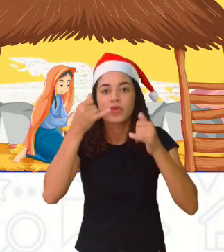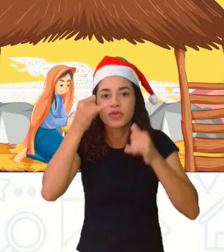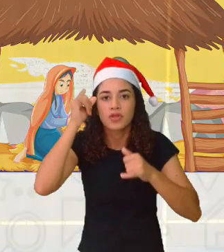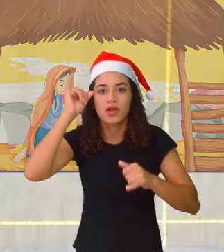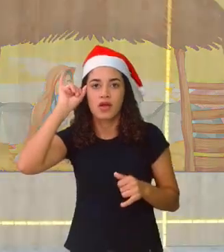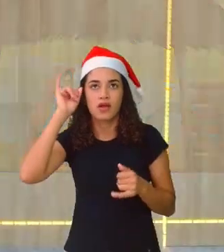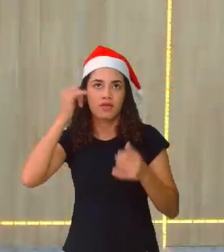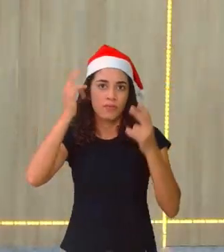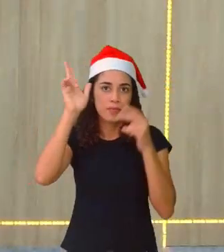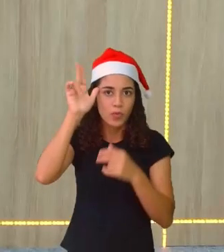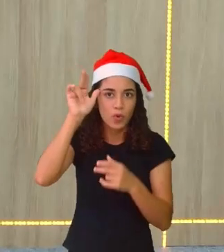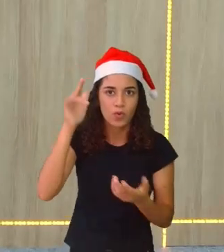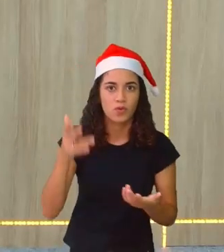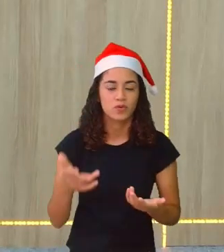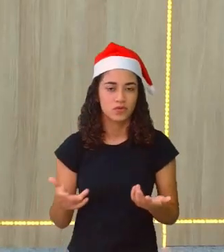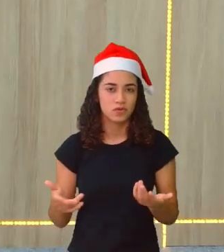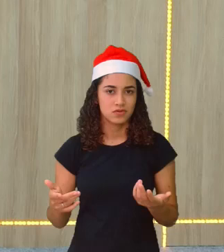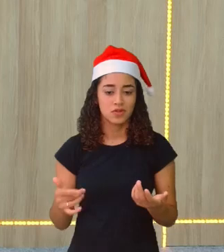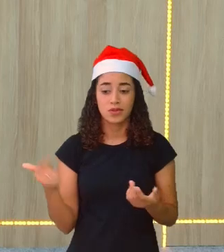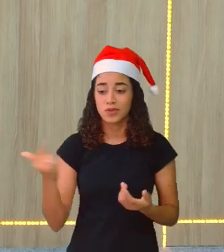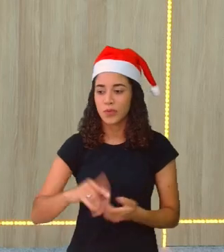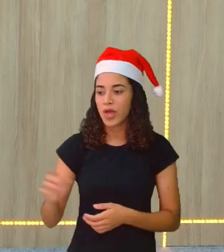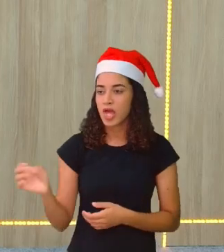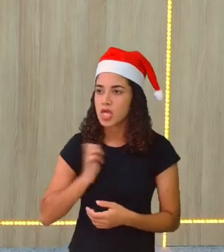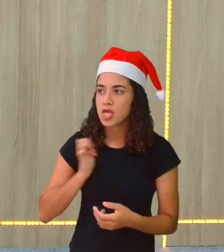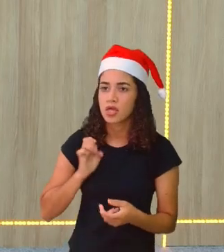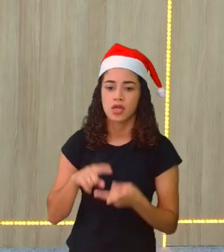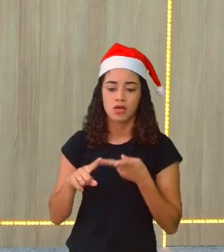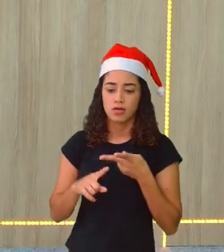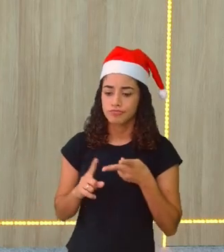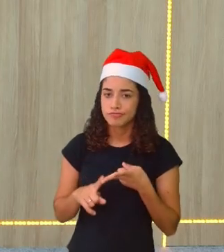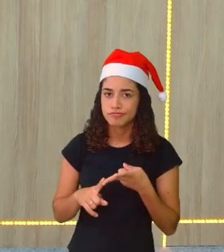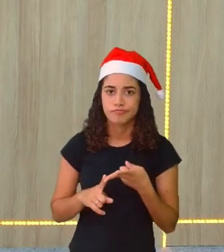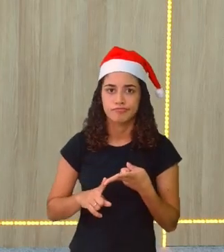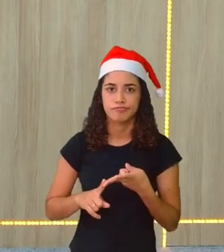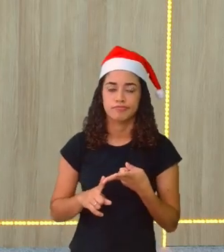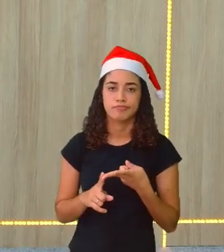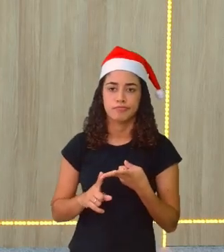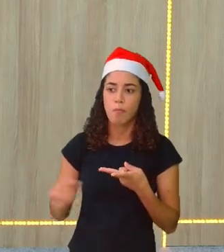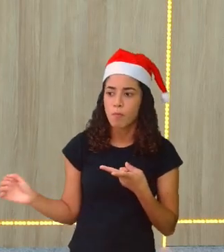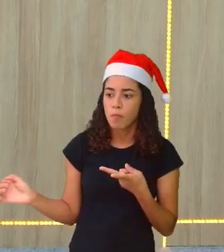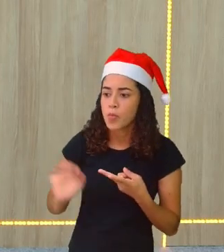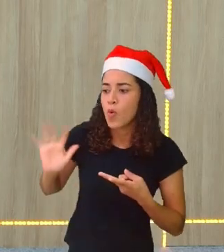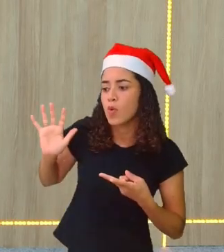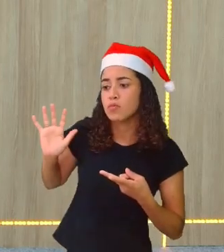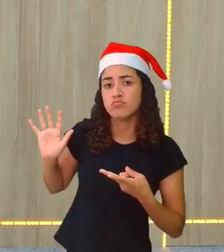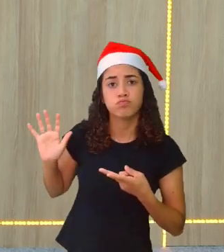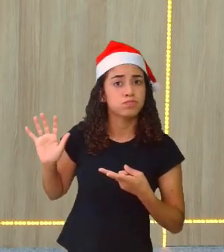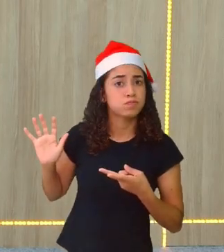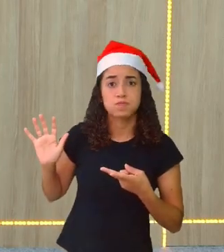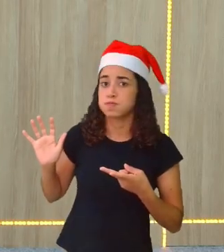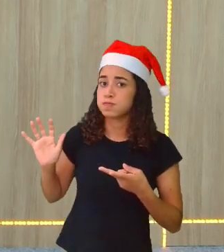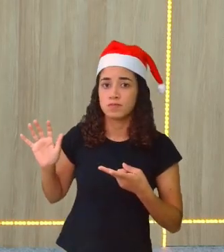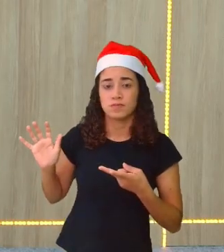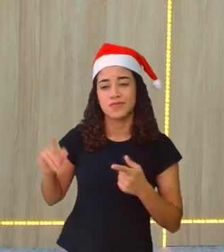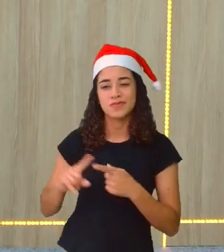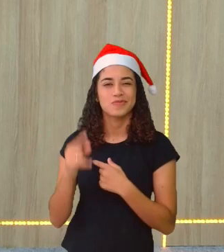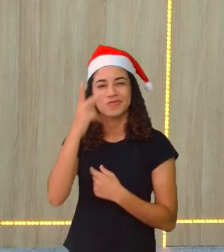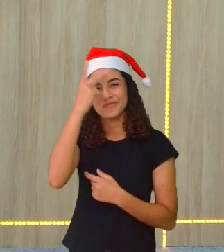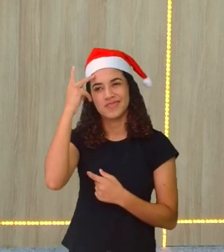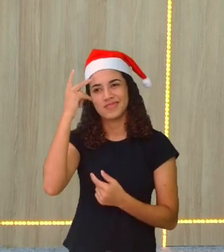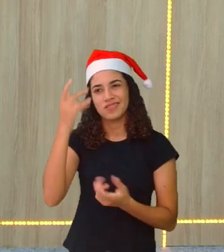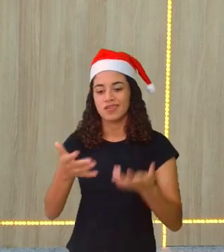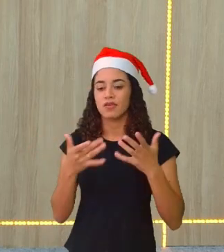manjedoura, nasceu sem riqueza nenhuma, sem pompa nenhuma, e o pessoal fica estimulando cada vez mais aí